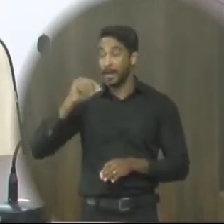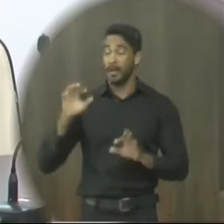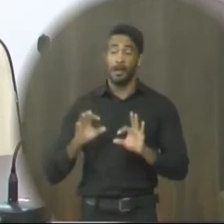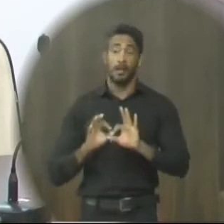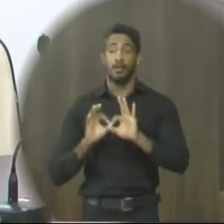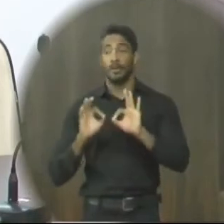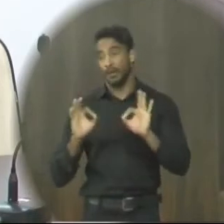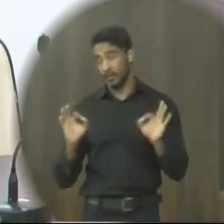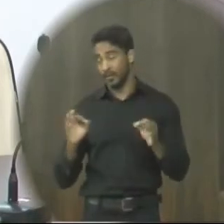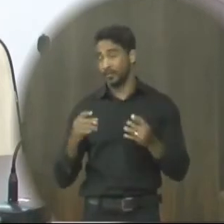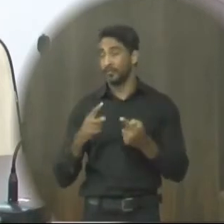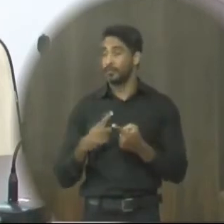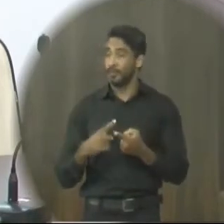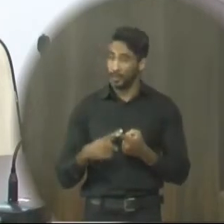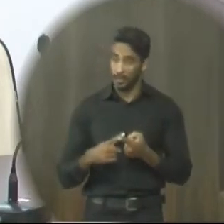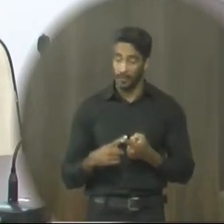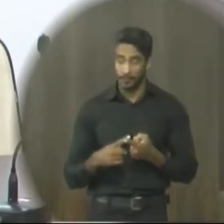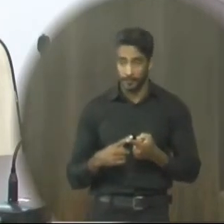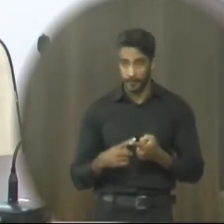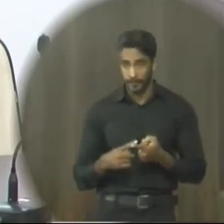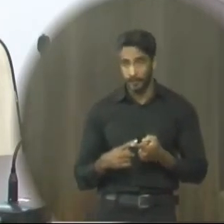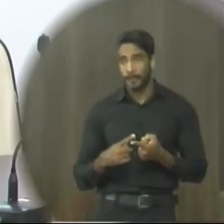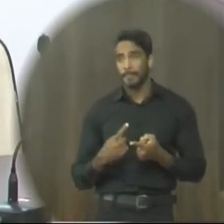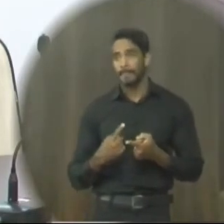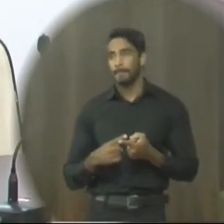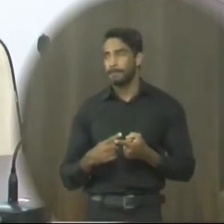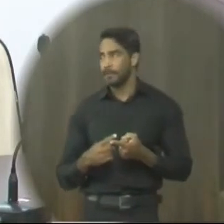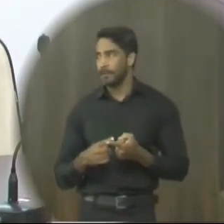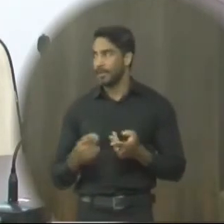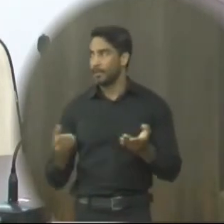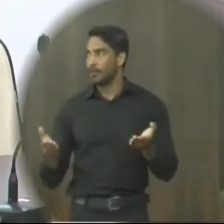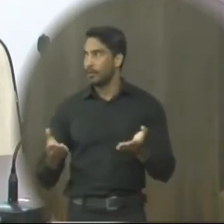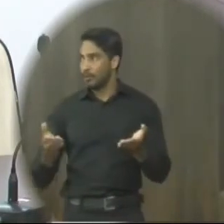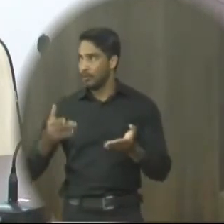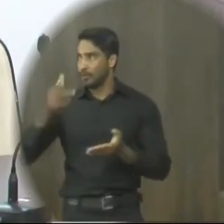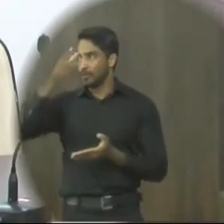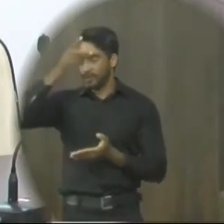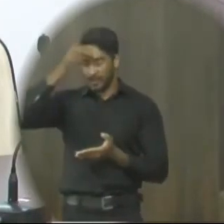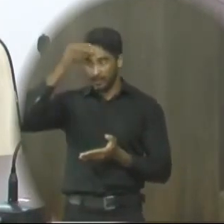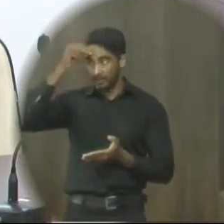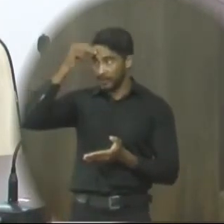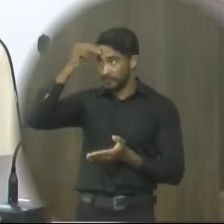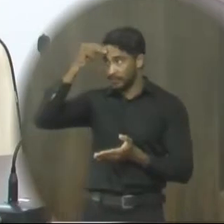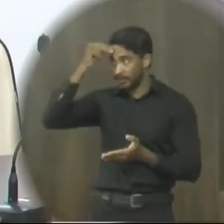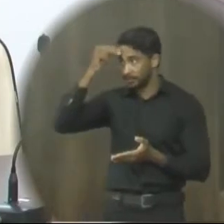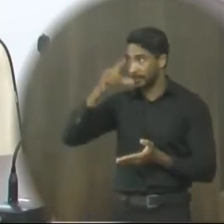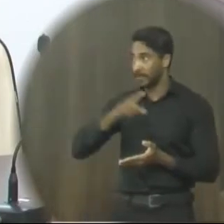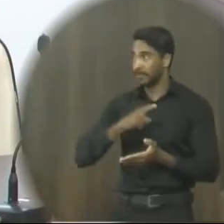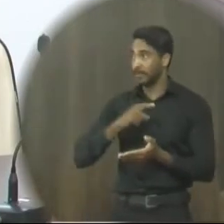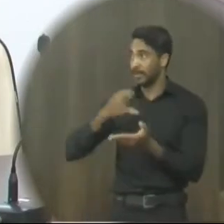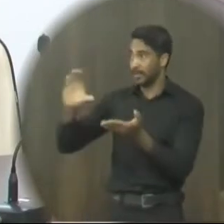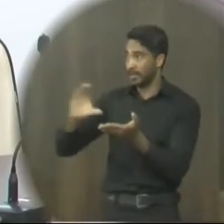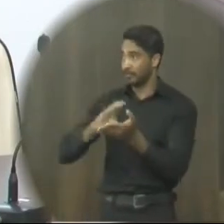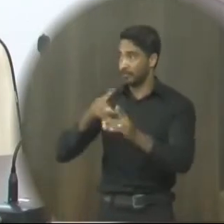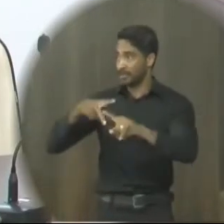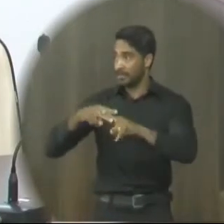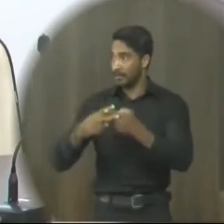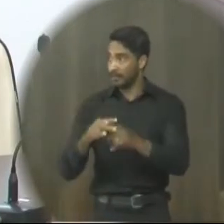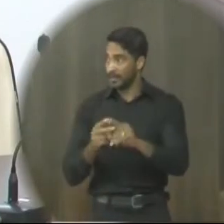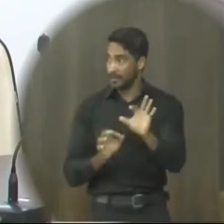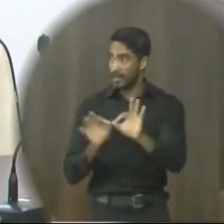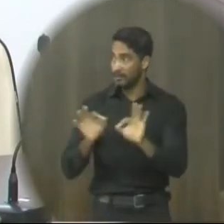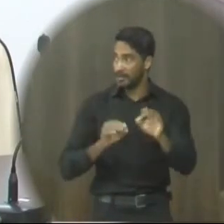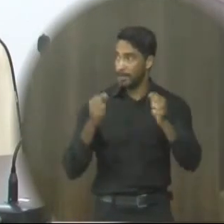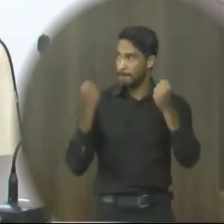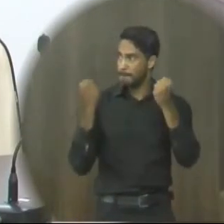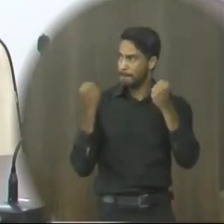excelente. Porque tem hoje, né, na situação de hoje, a prefeitura tem recurso que dá para complementar. E